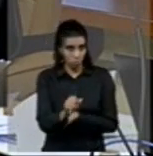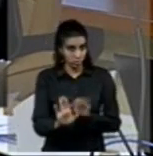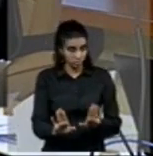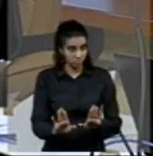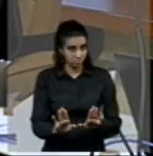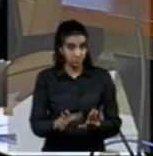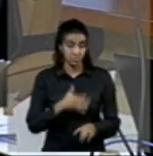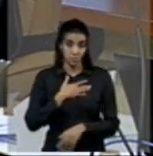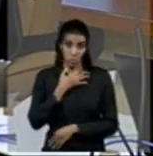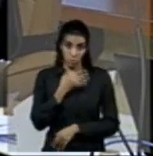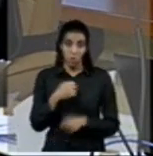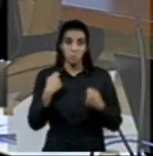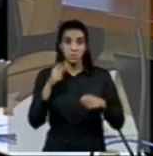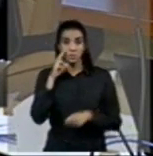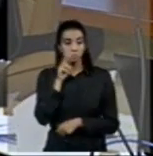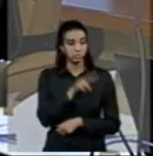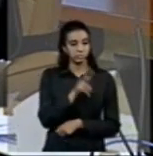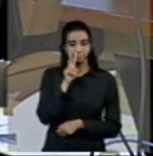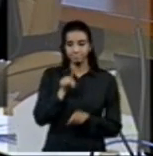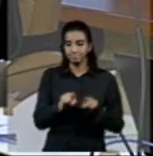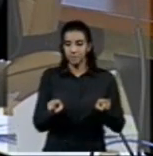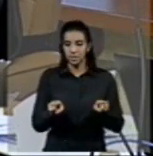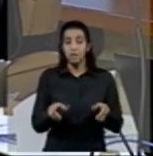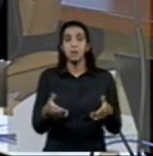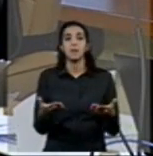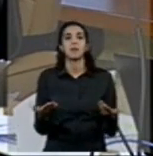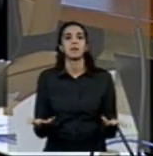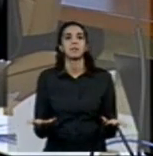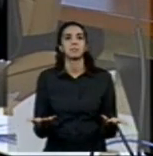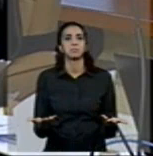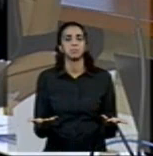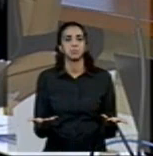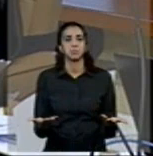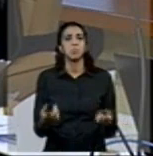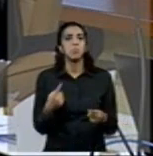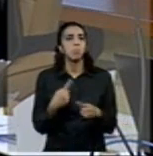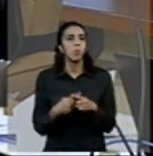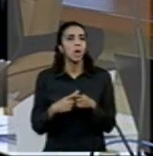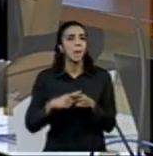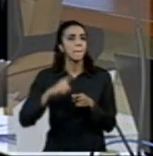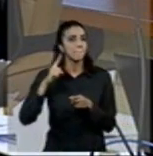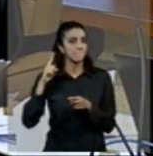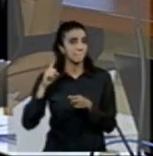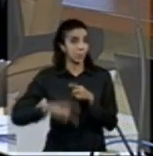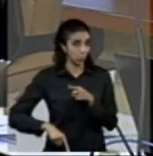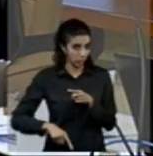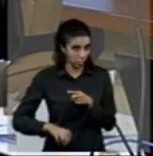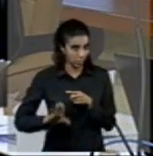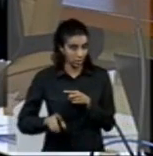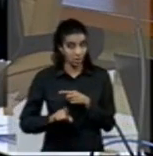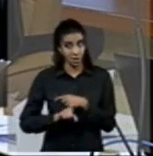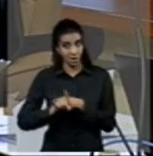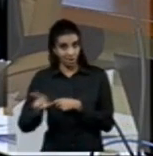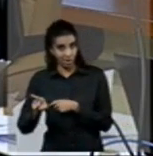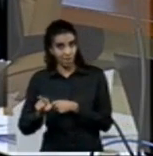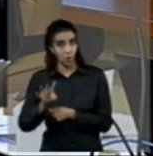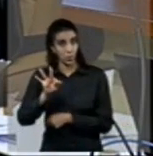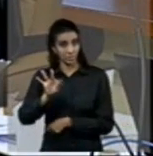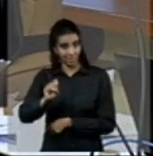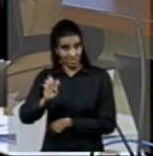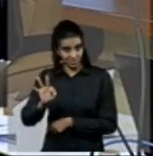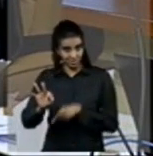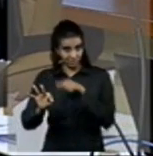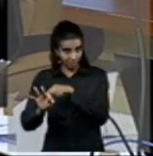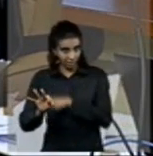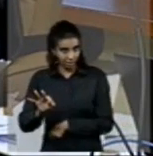meu ver, o que se me afigura correto, qual seja a censura feita pela jurisprudência emanada à